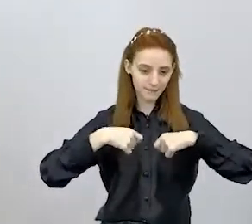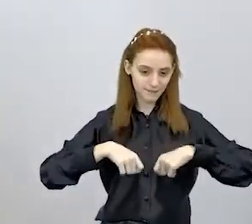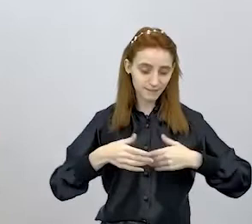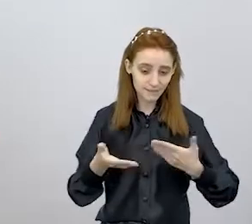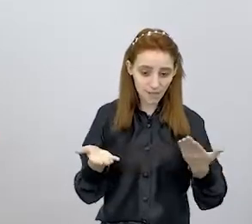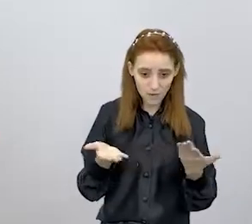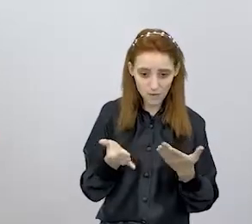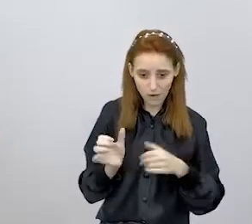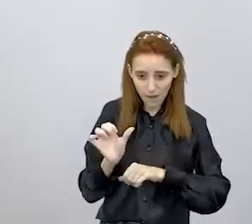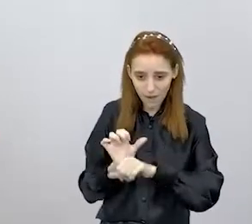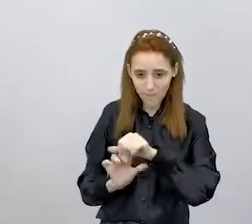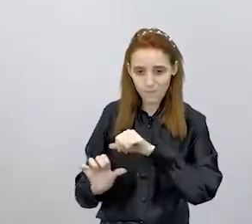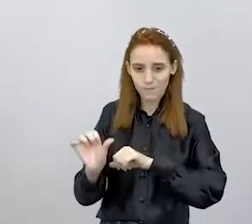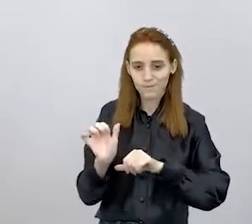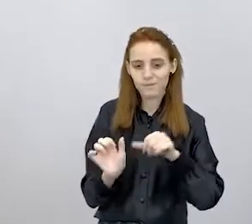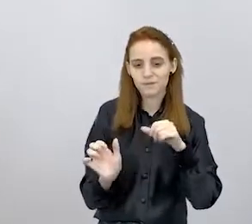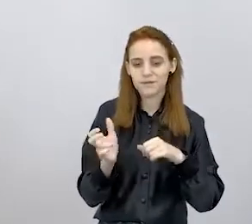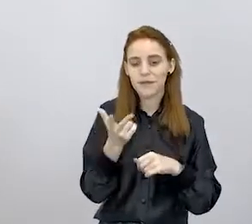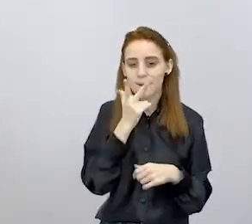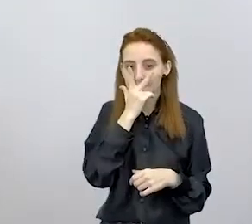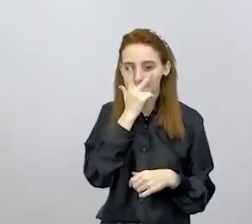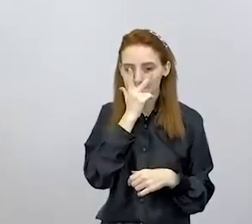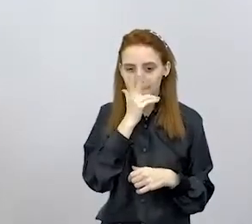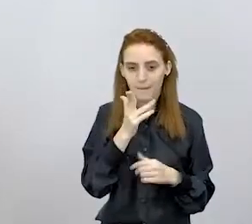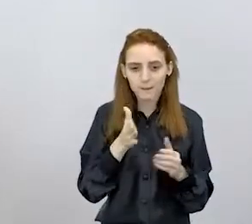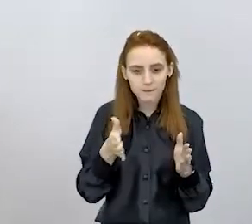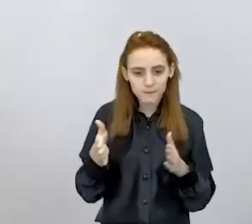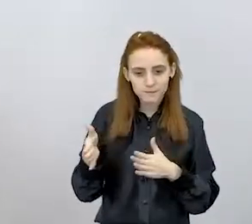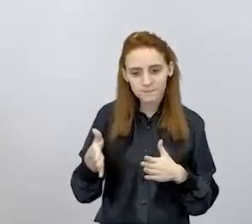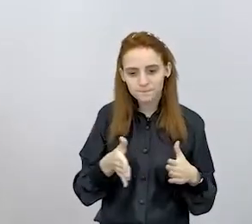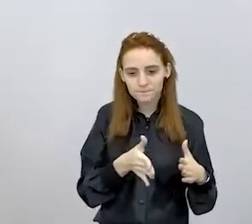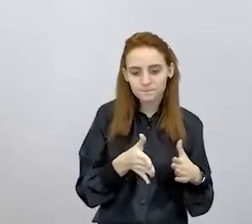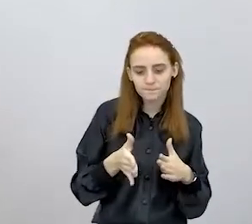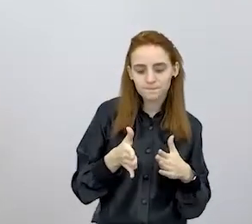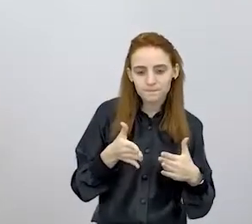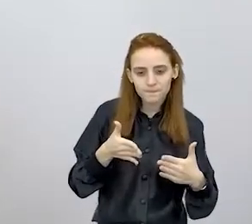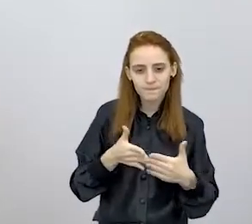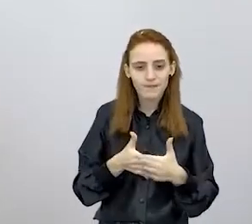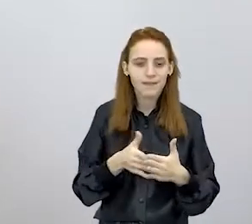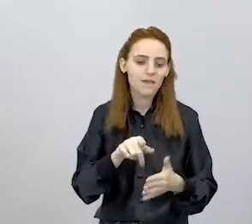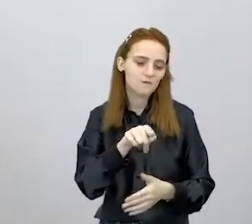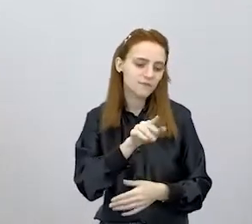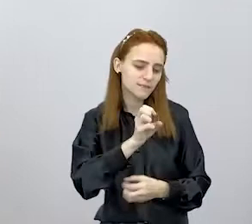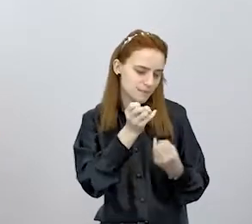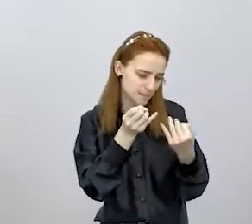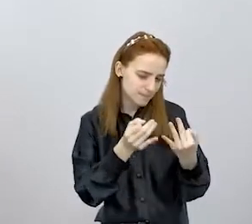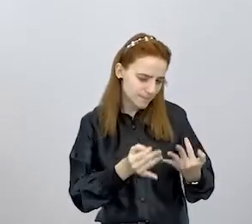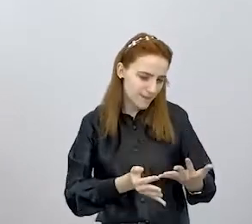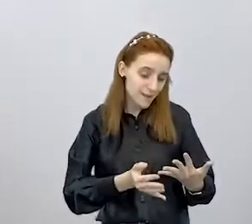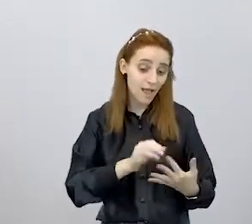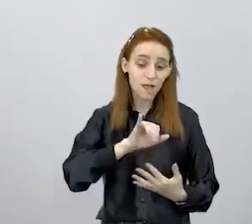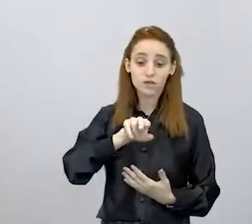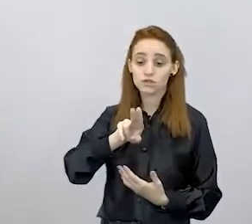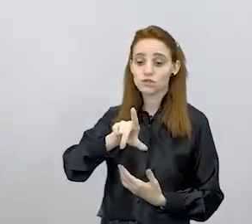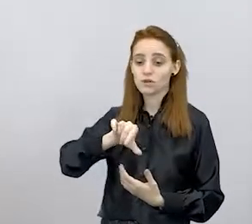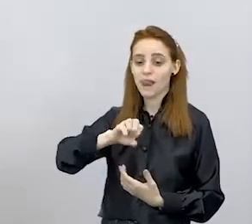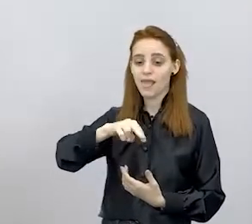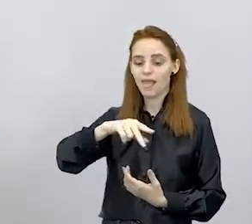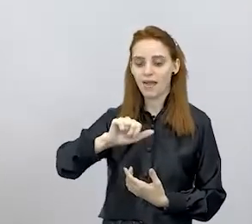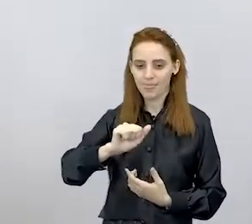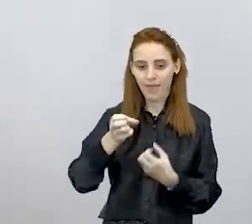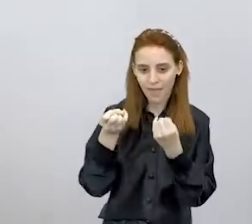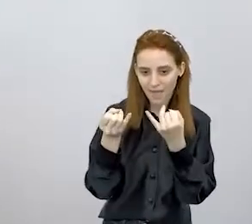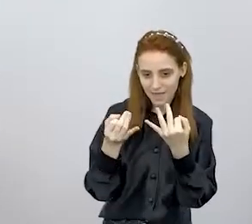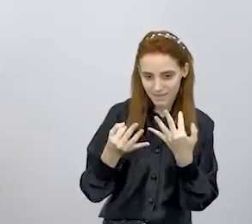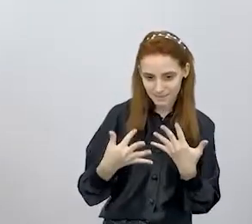verdade, nós meio que cortamos o eixo no meio do que estávamos na atividade anterior, tá certo? Vocês vão saber do que estamos falando agora com a professora Juliana, lendo os objetivos e o